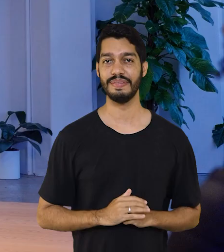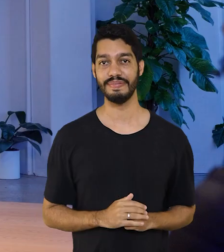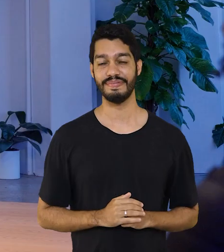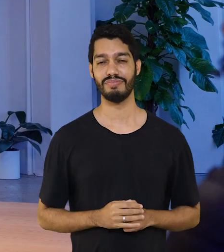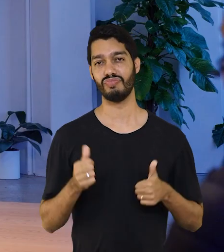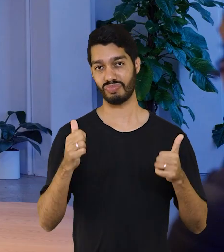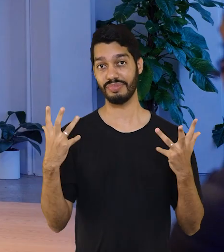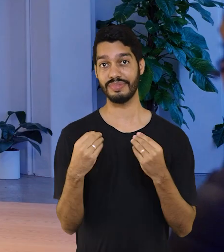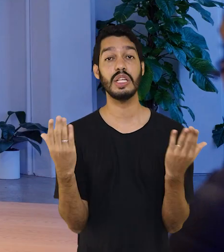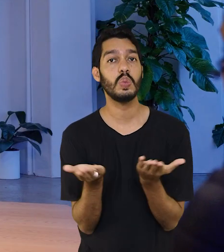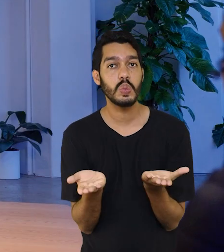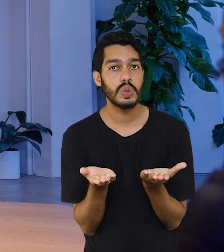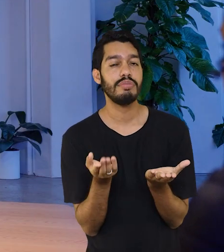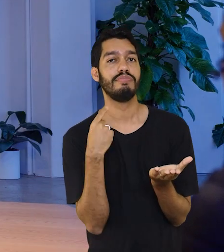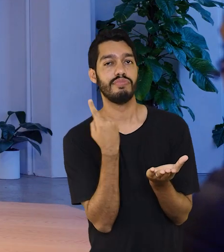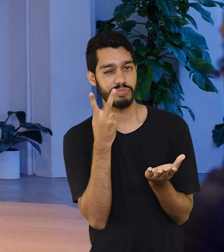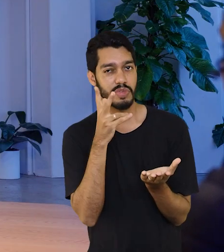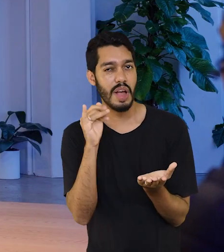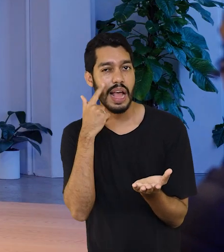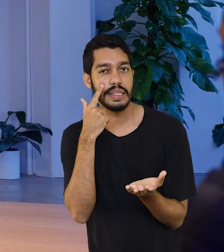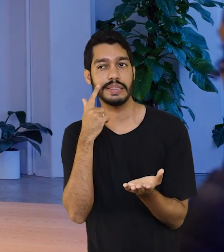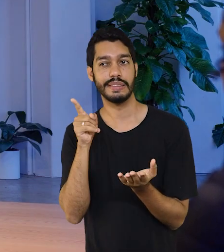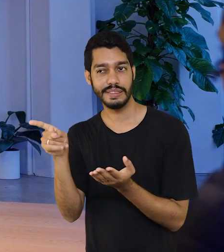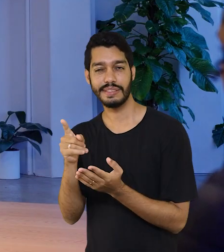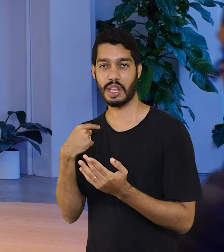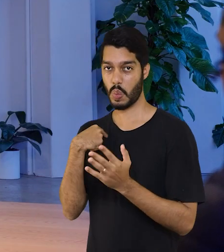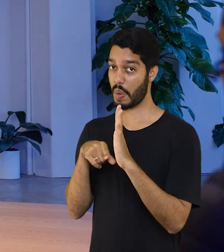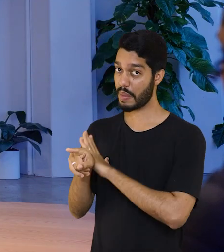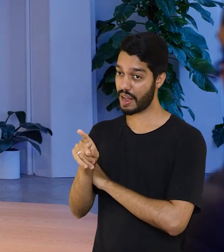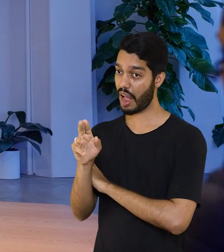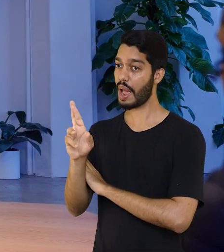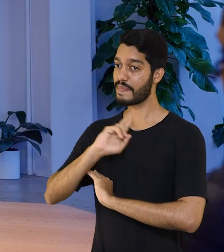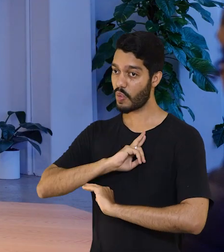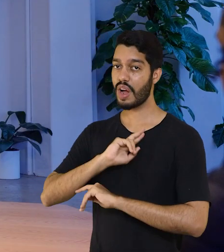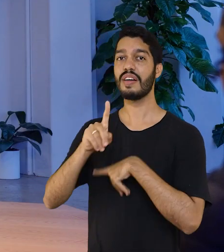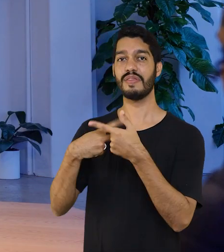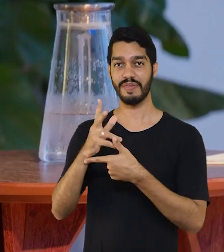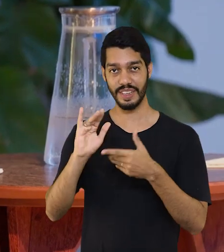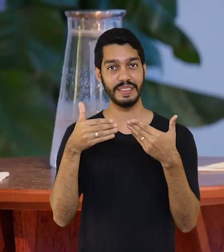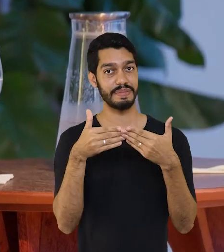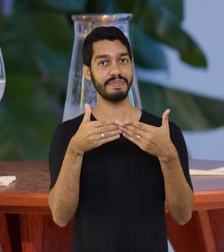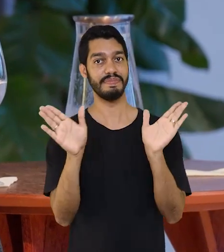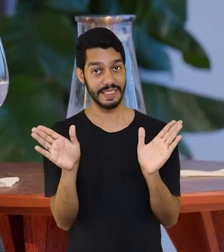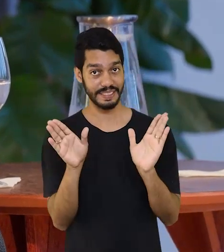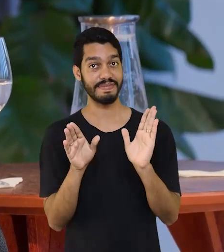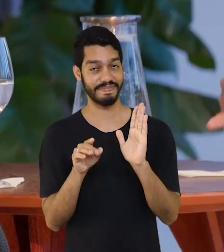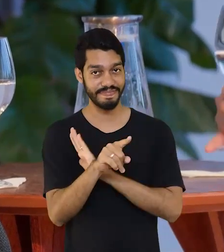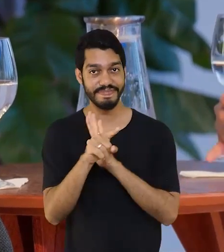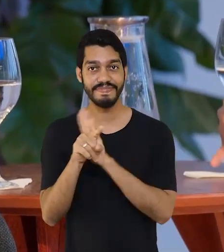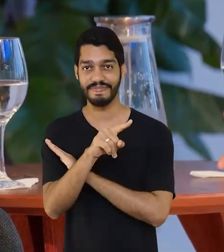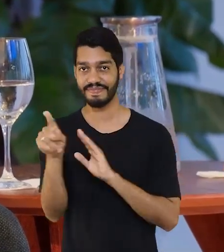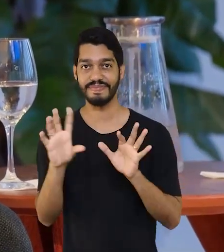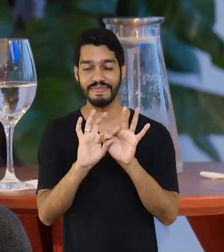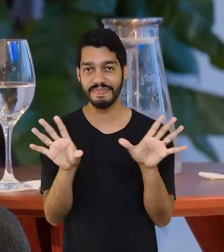Maravilhoso. A gente vai abrir para pergunta logo depois que ele responder essa última, que é uma pergunta